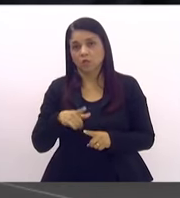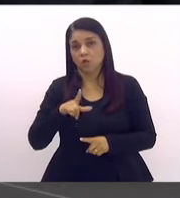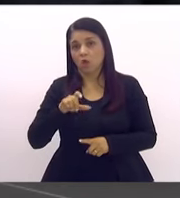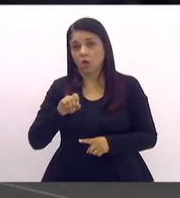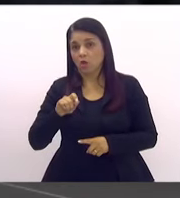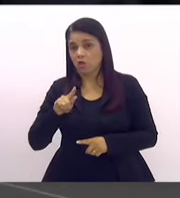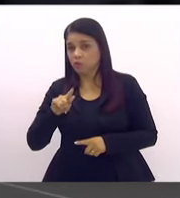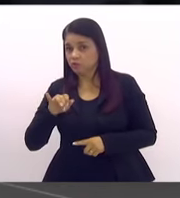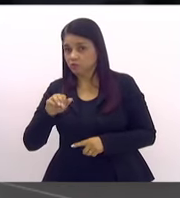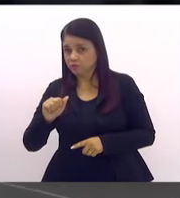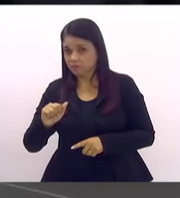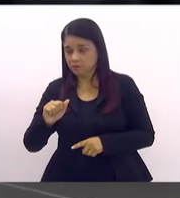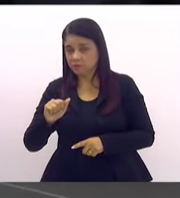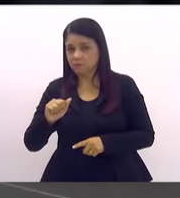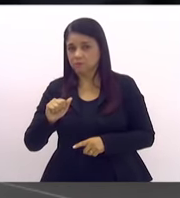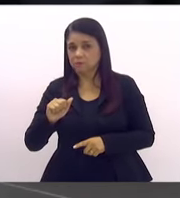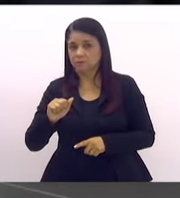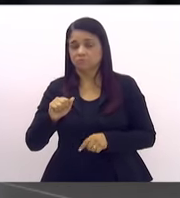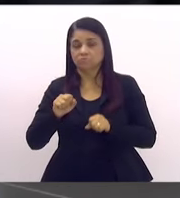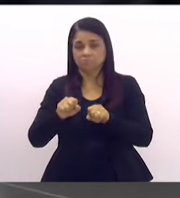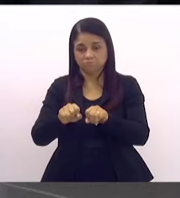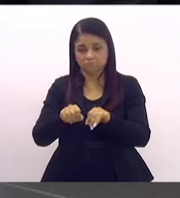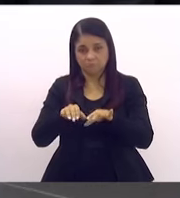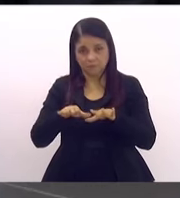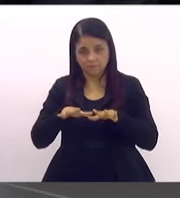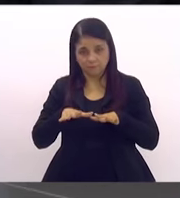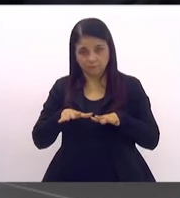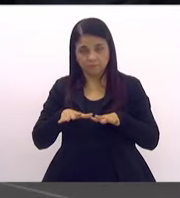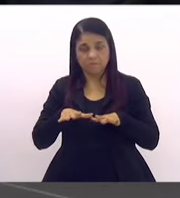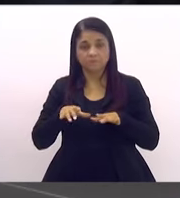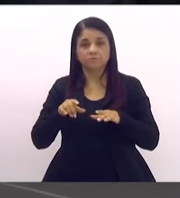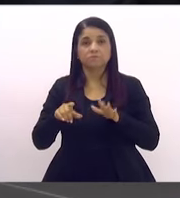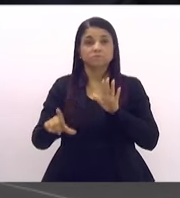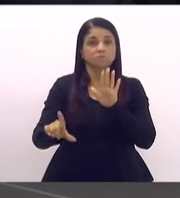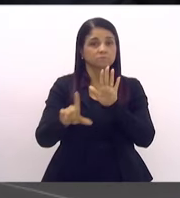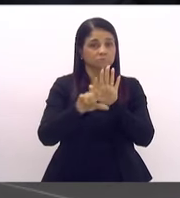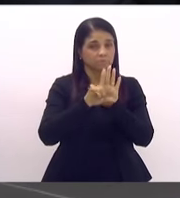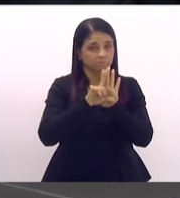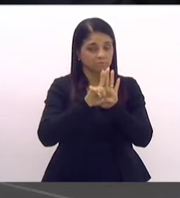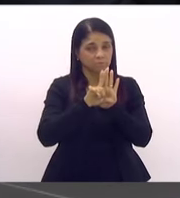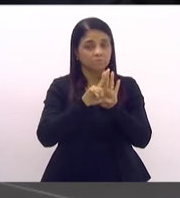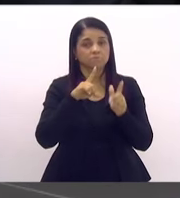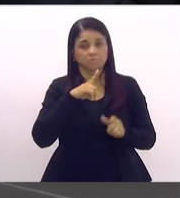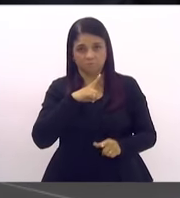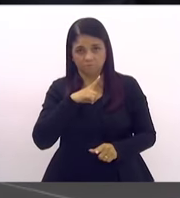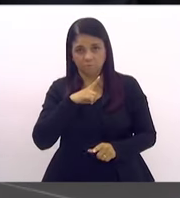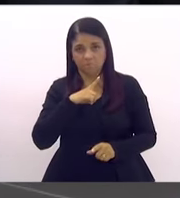da prerrogativa parlamentar, a legalidade, mas, desde já,